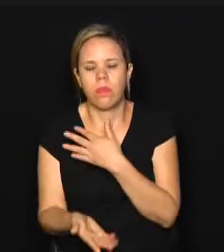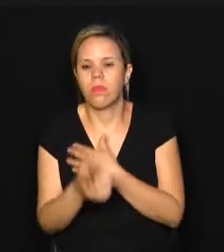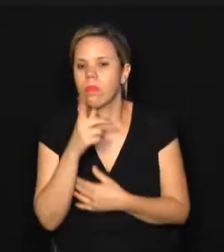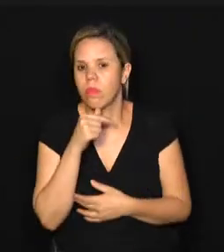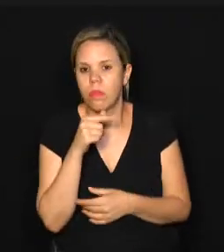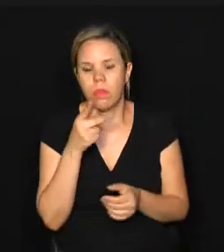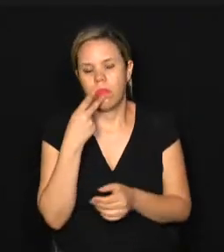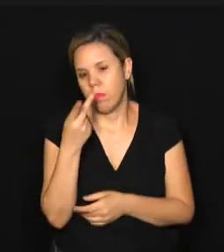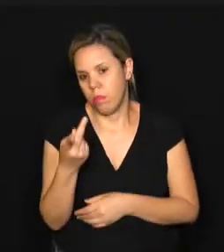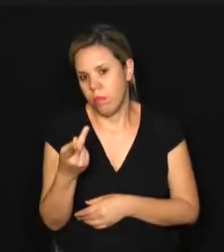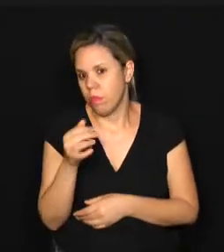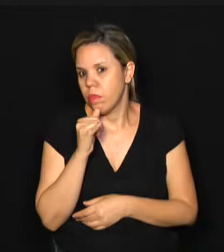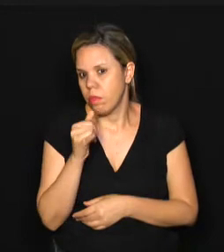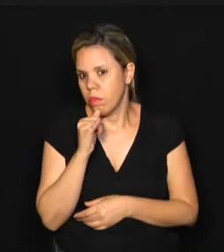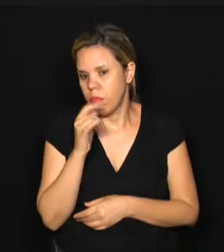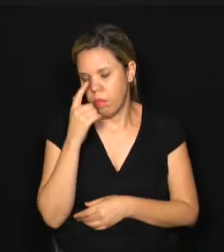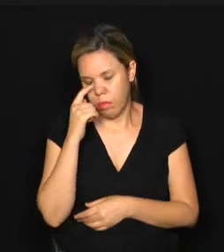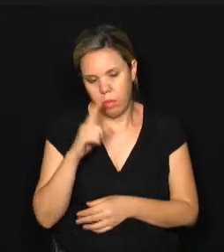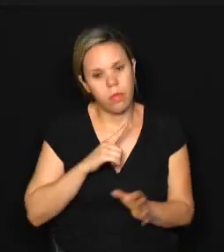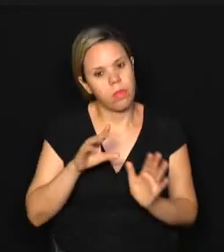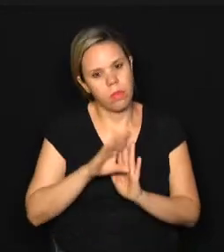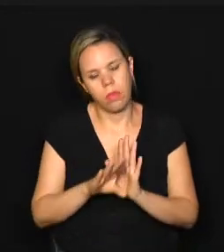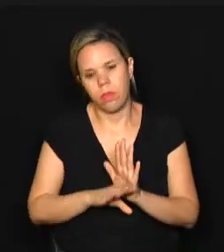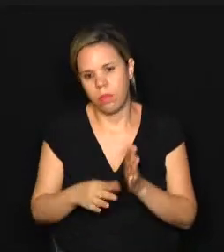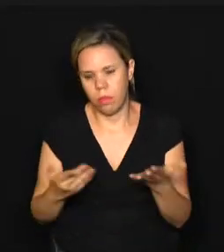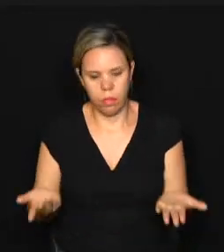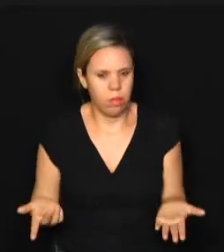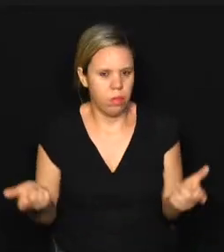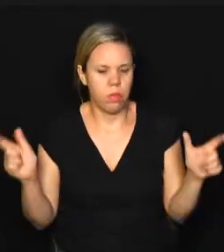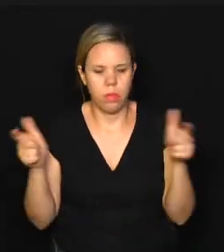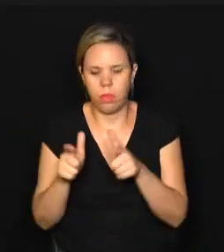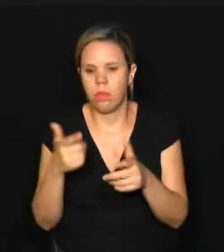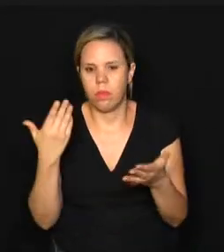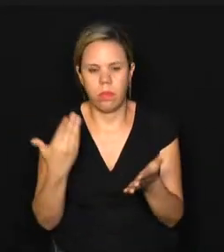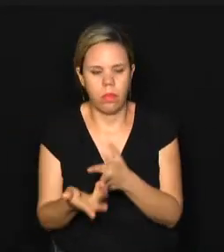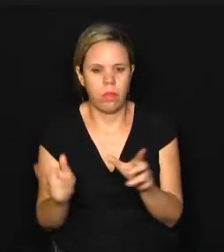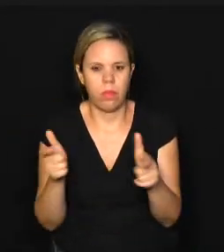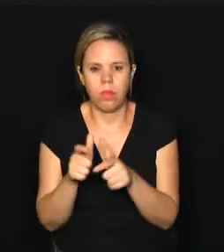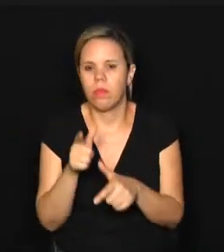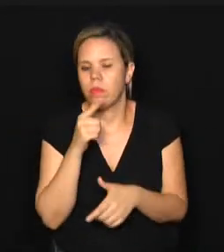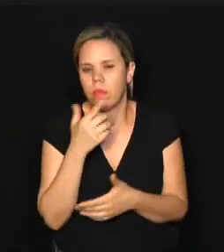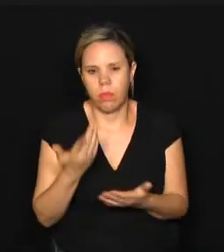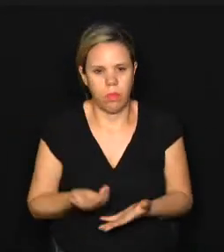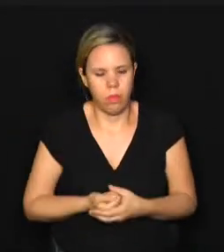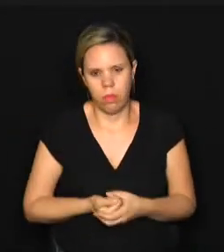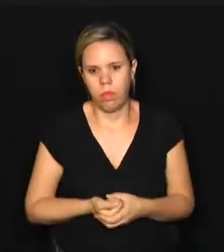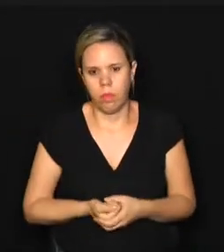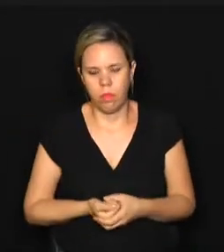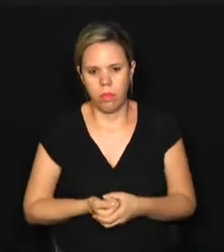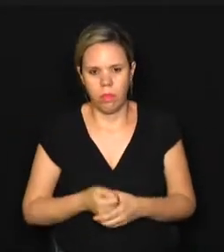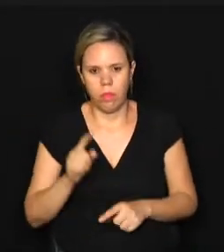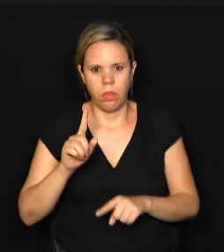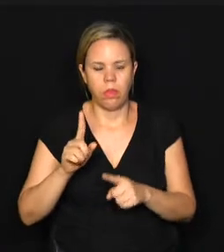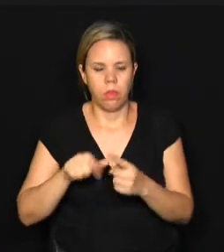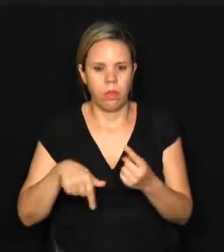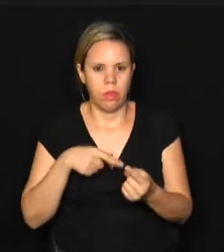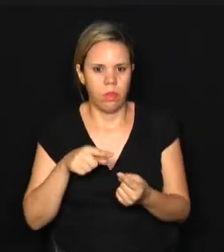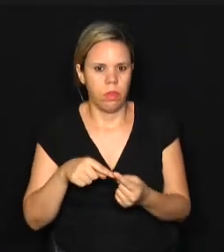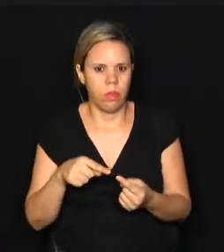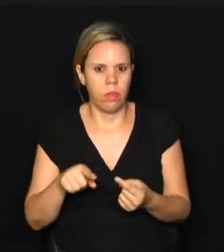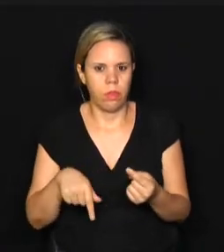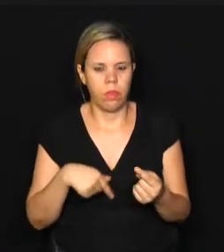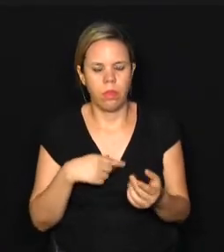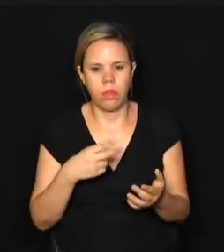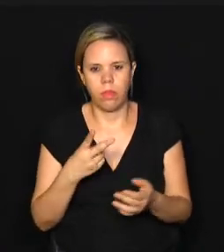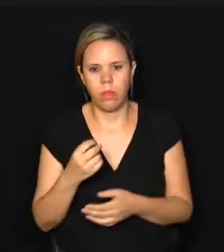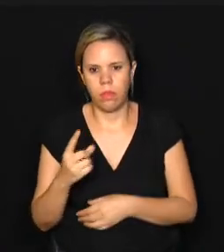por exemplo, já possuem um programa, né, para reduzir as perdas e, inclusive, o objetivo deles era que até